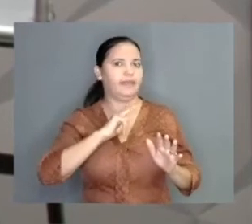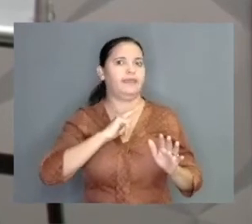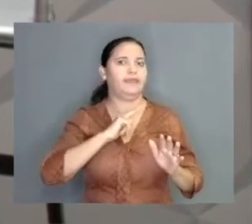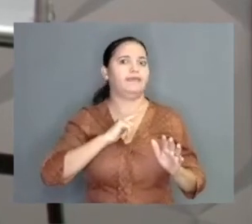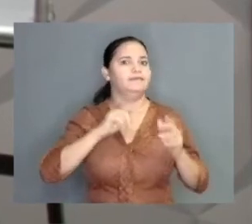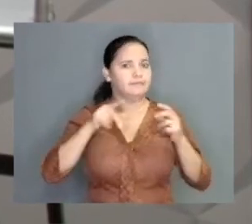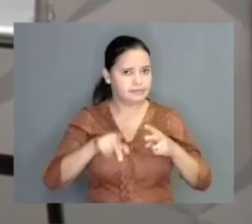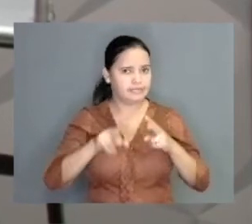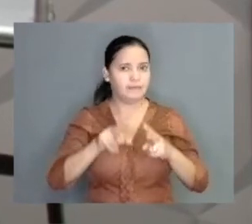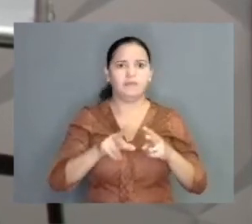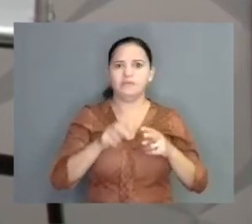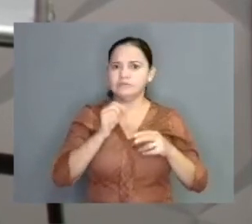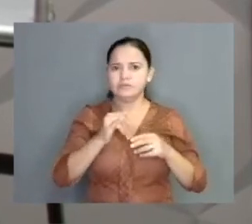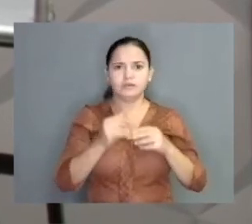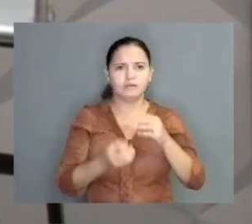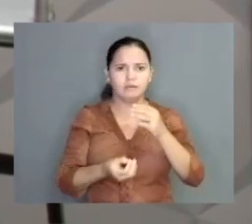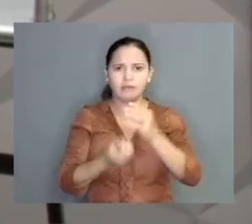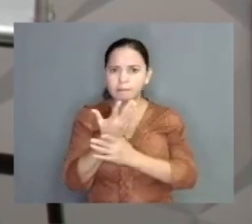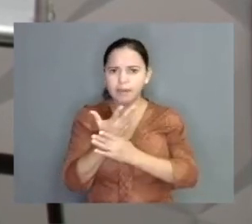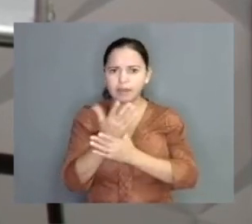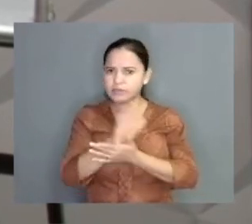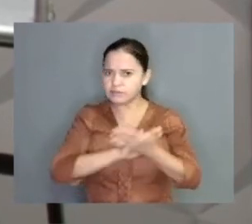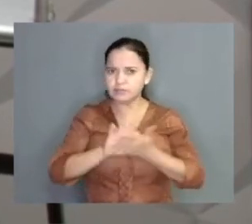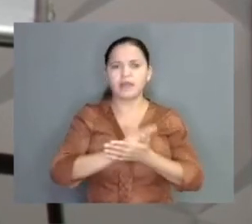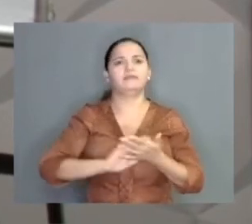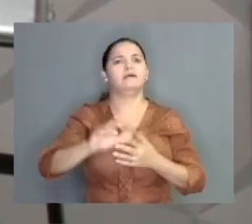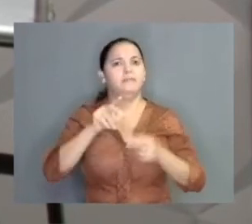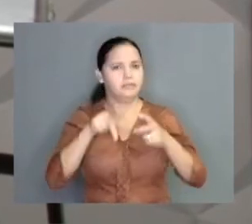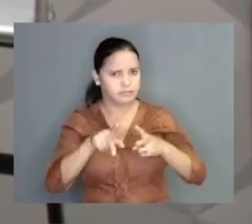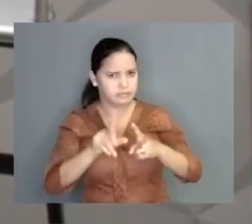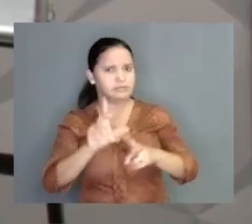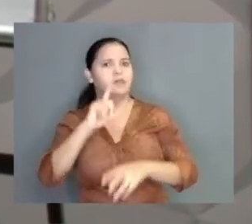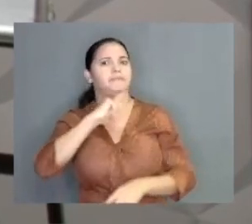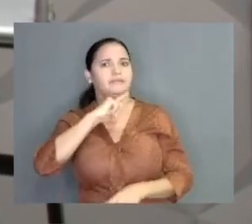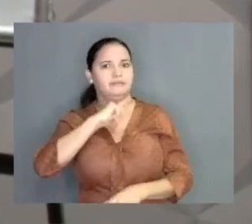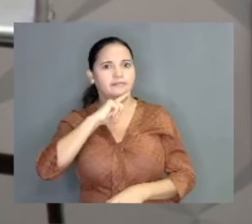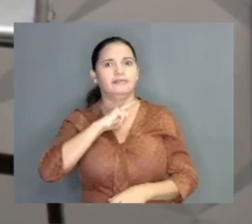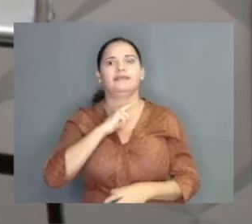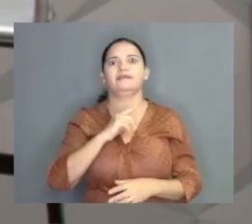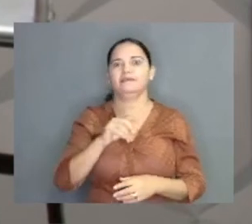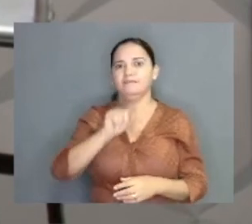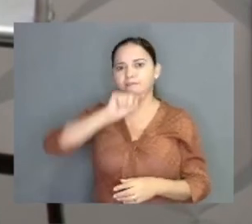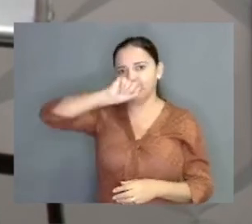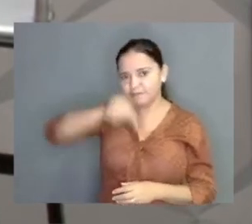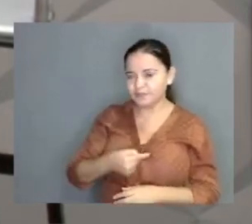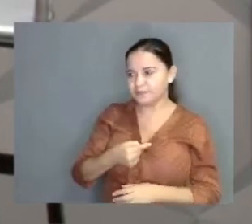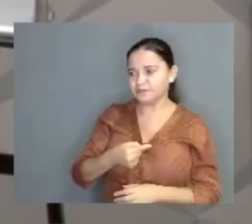uma vírgula lá no finalzinho dele que fica meio que invisível. Tá aqui, ó.